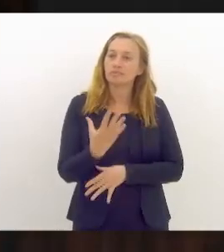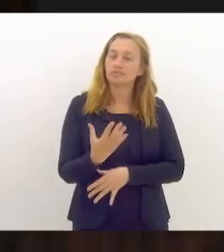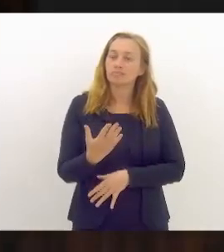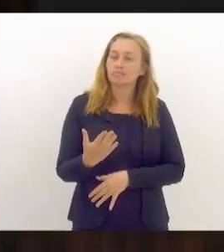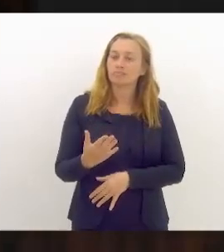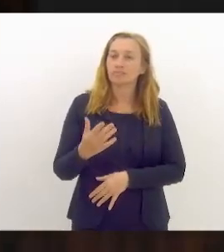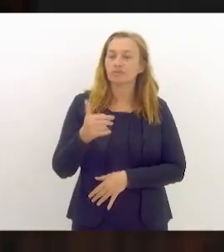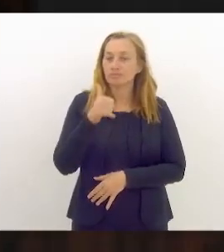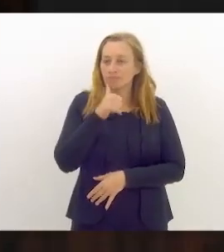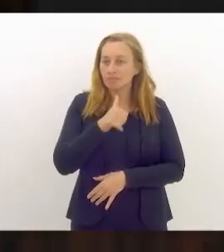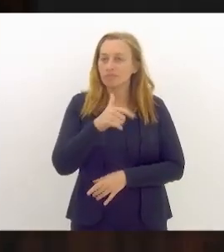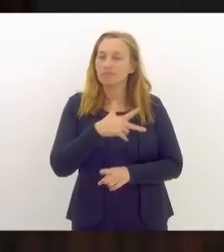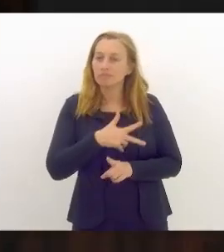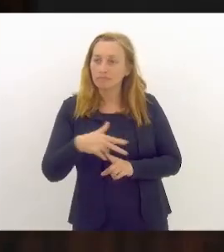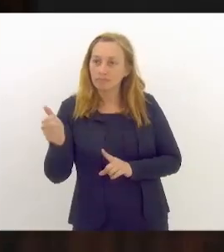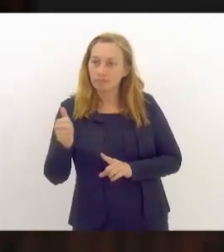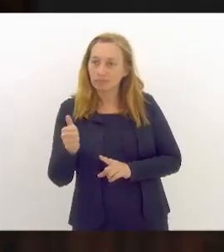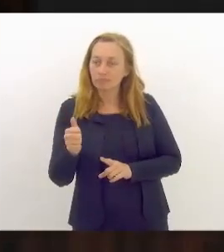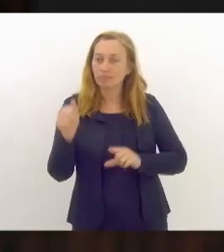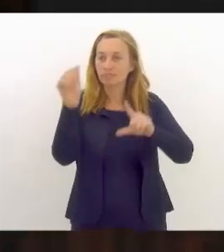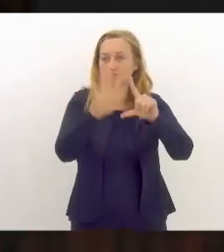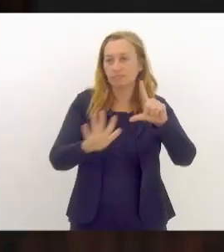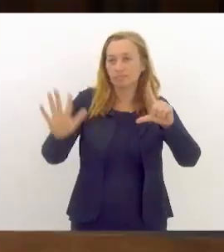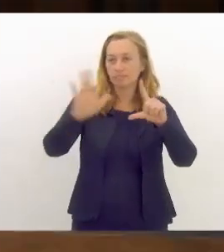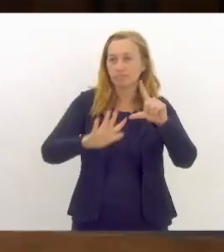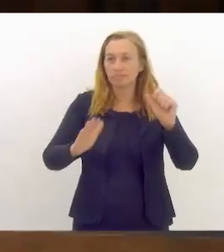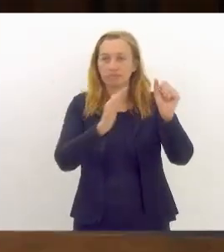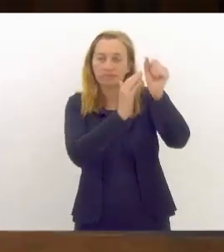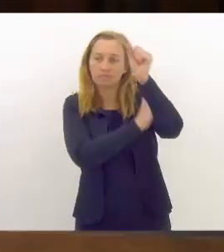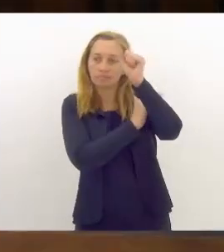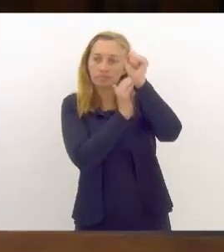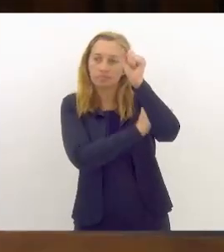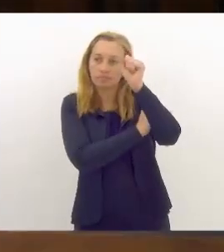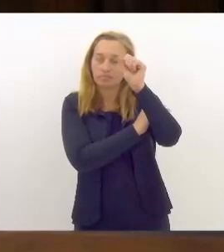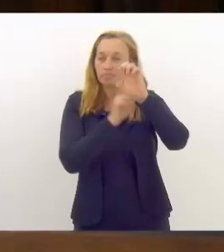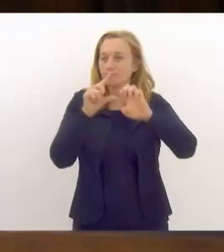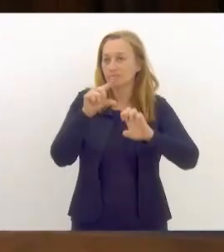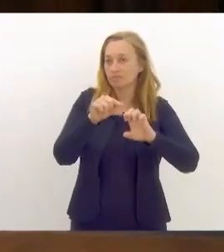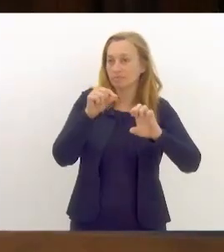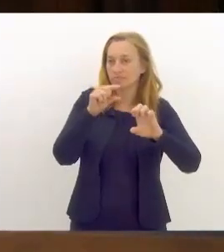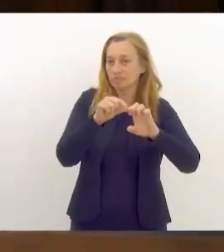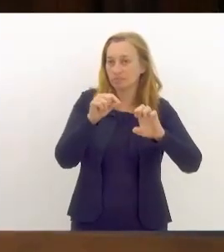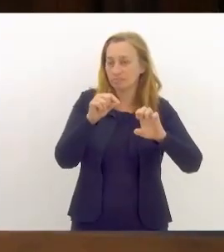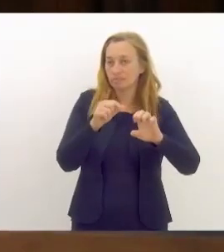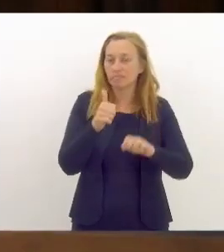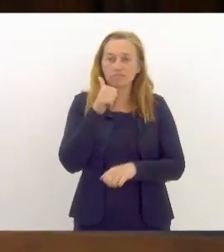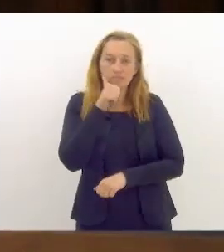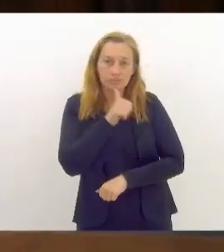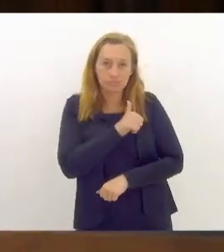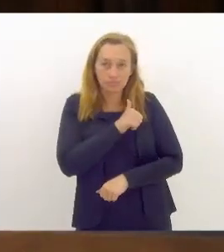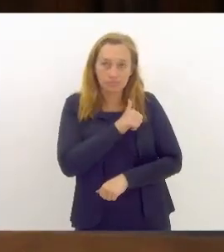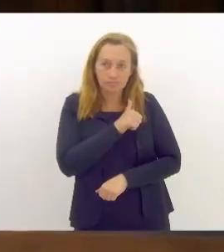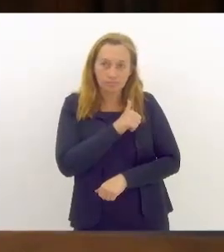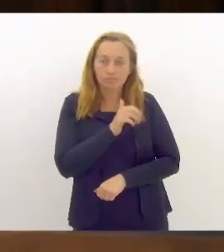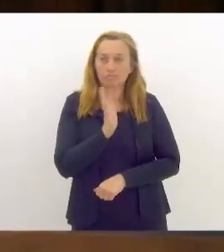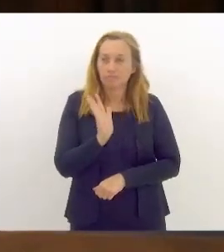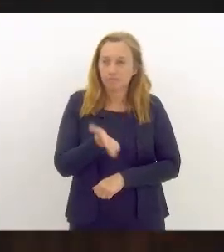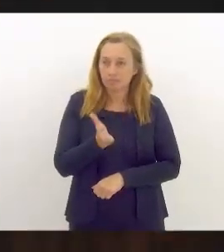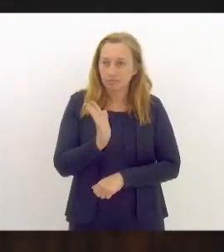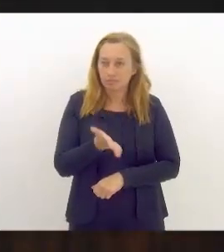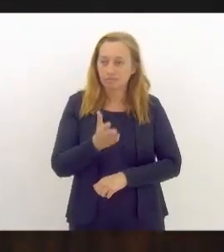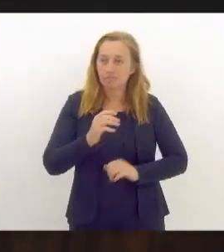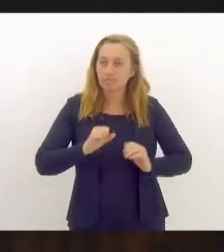vence uma plataforma de empoderamento de empreendedorismo feminino que já